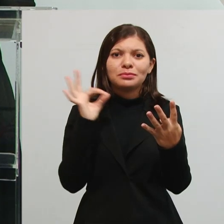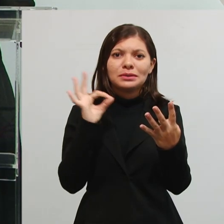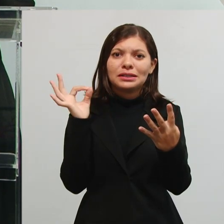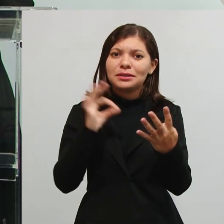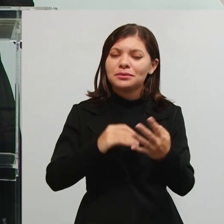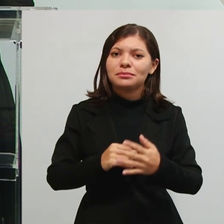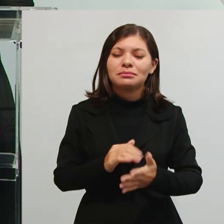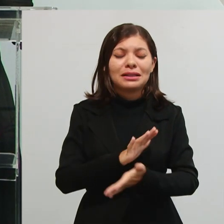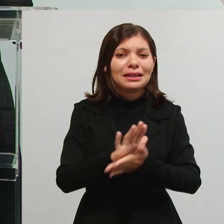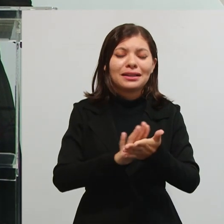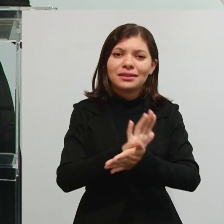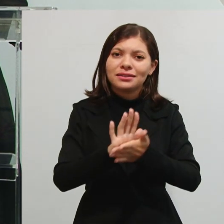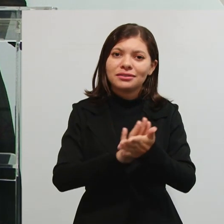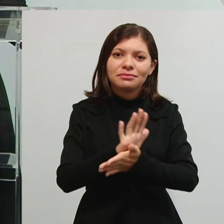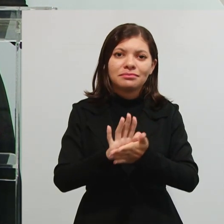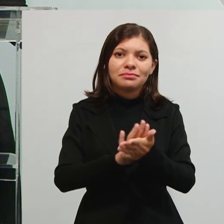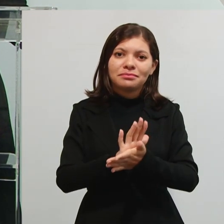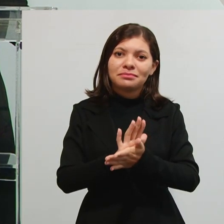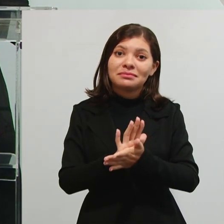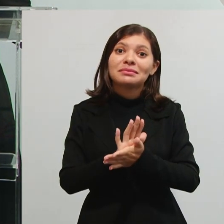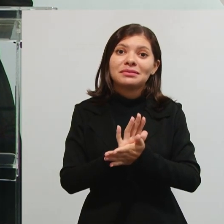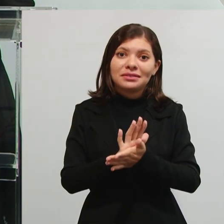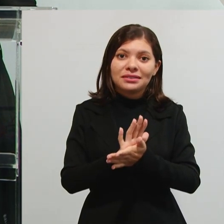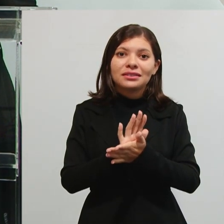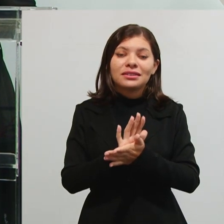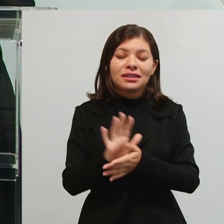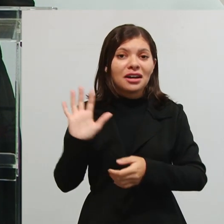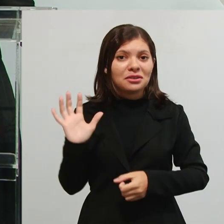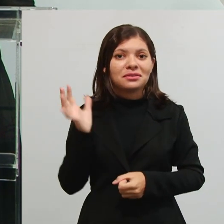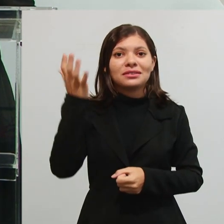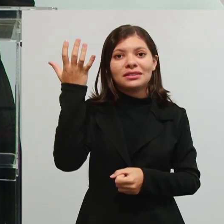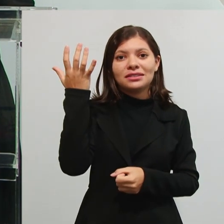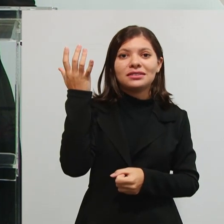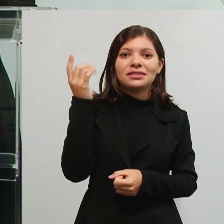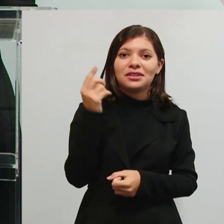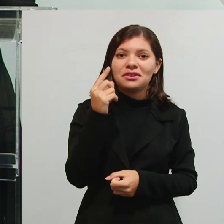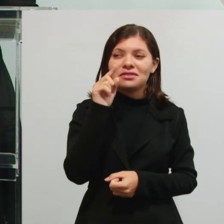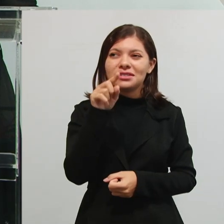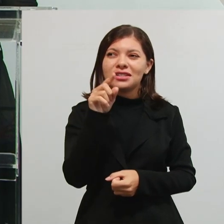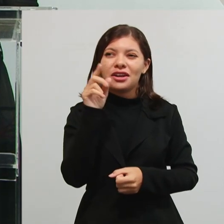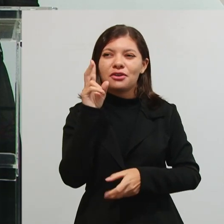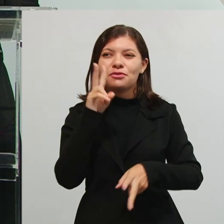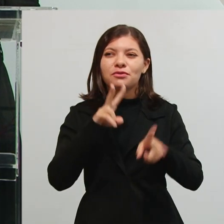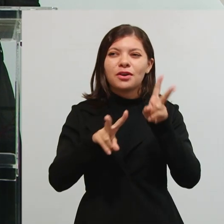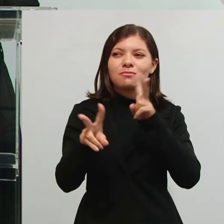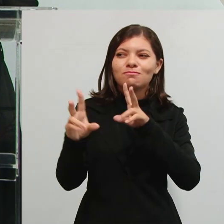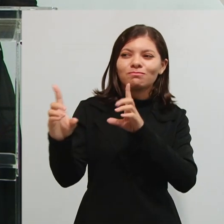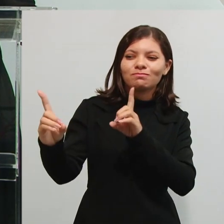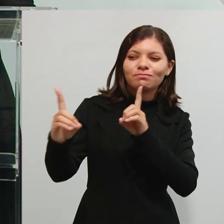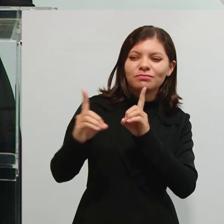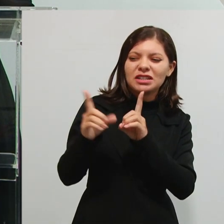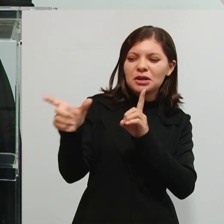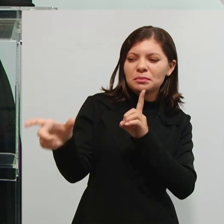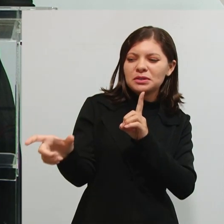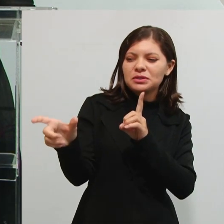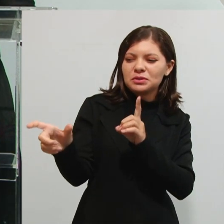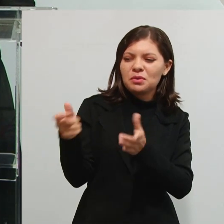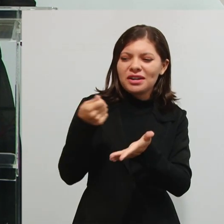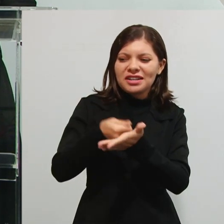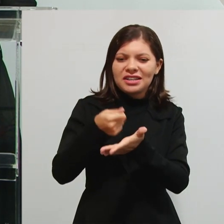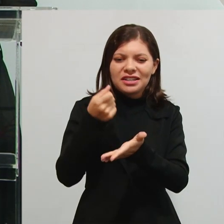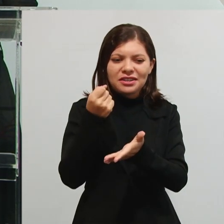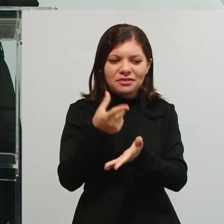nem na primeira fase muitas vezes acontece isso você vê no atendimento que aquela pessoa aquele vendedor